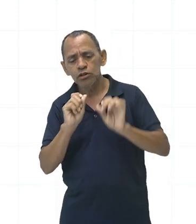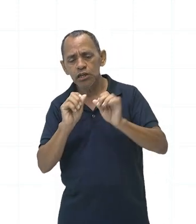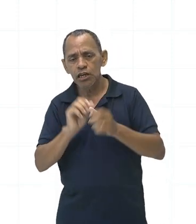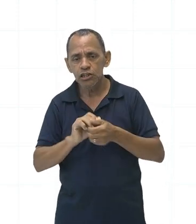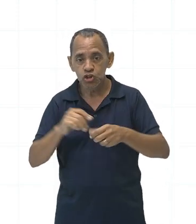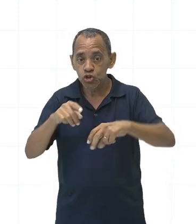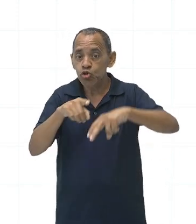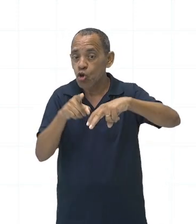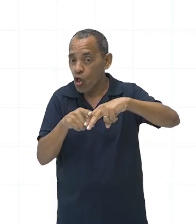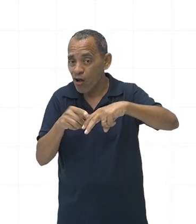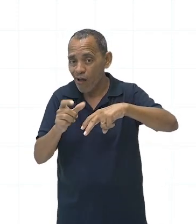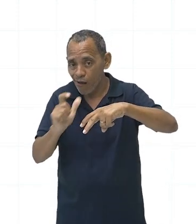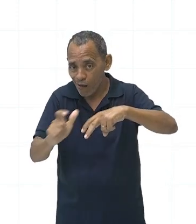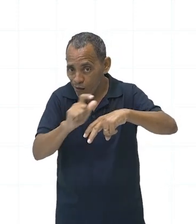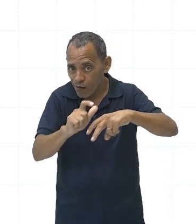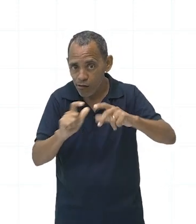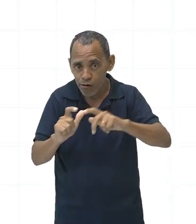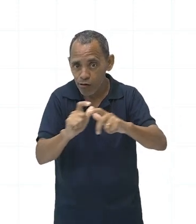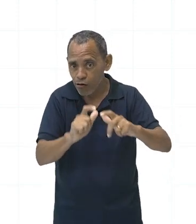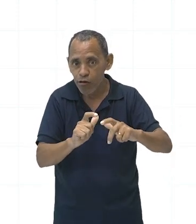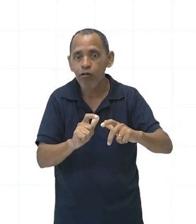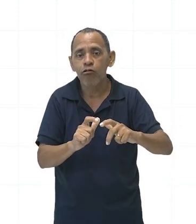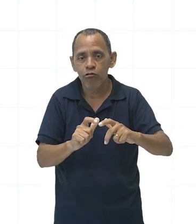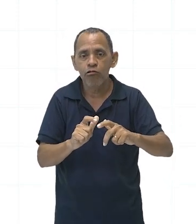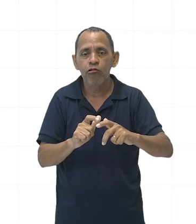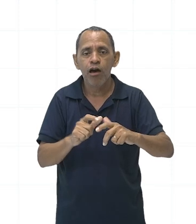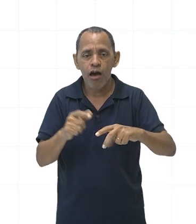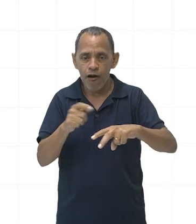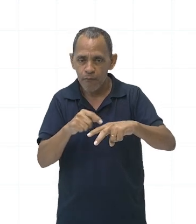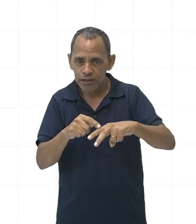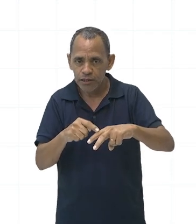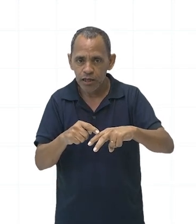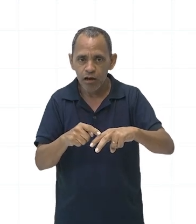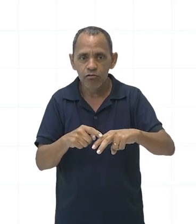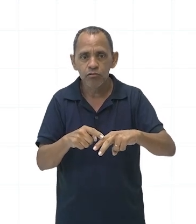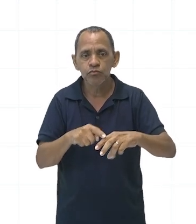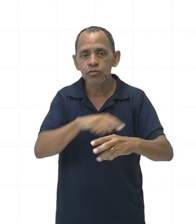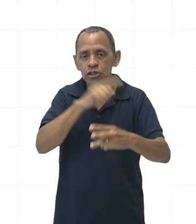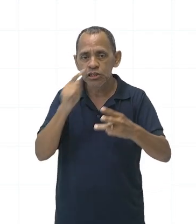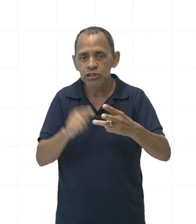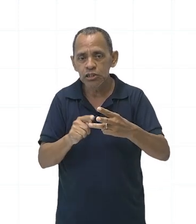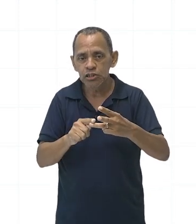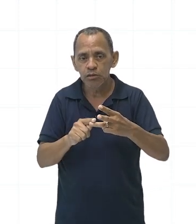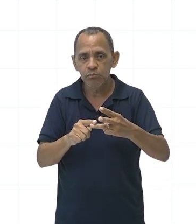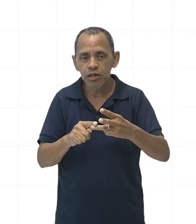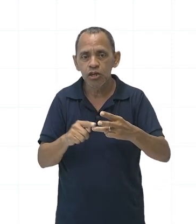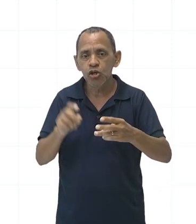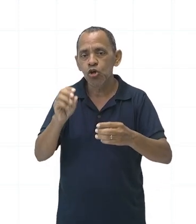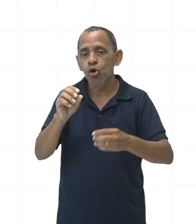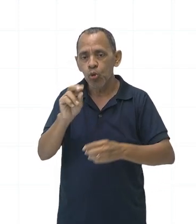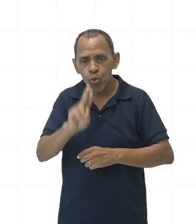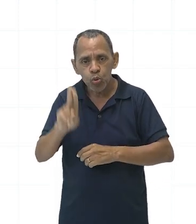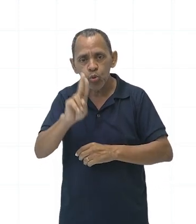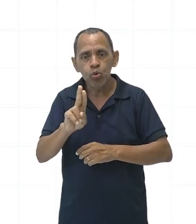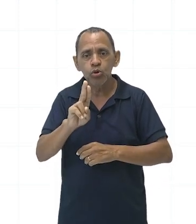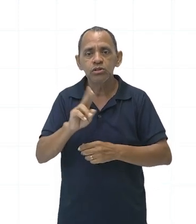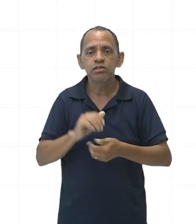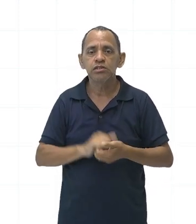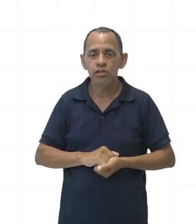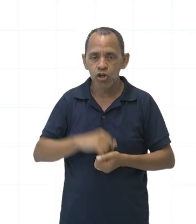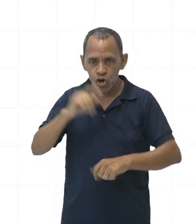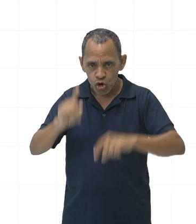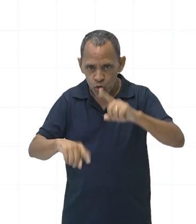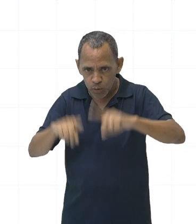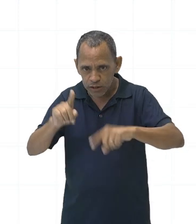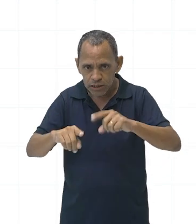que poderiam causar infecção. Terceiro, aplique um antisséptico e seque o local em volta